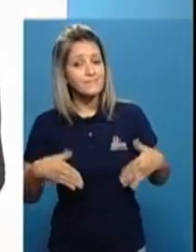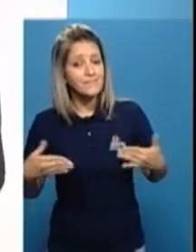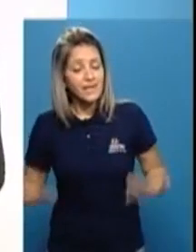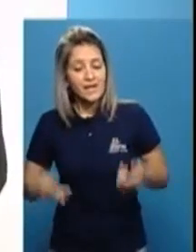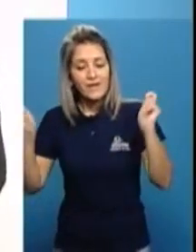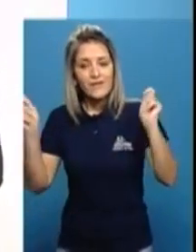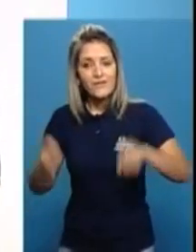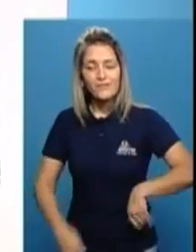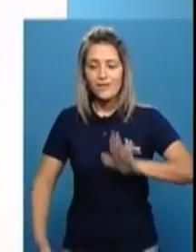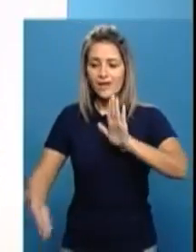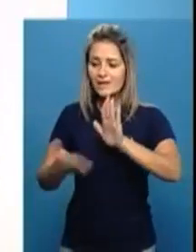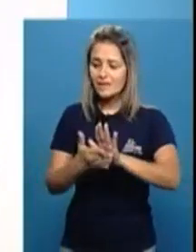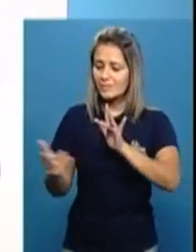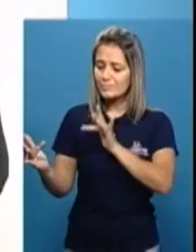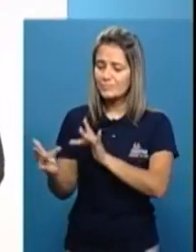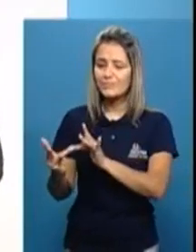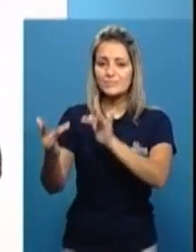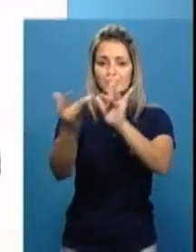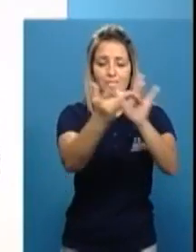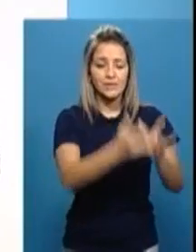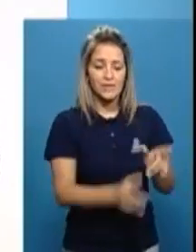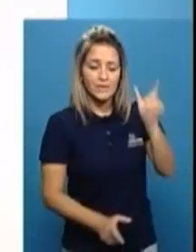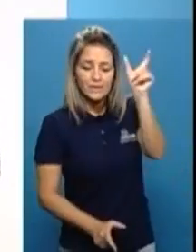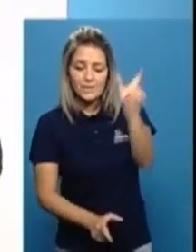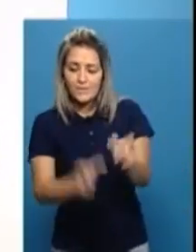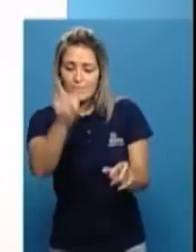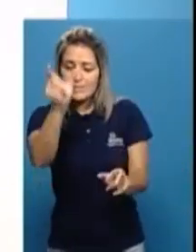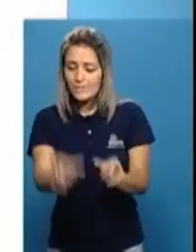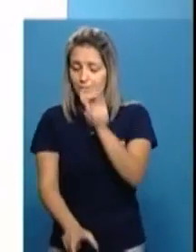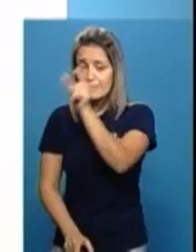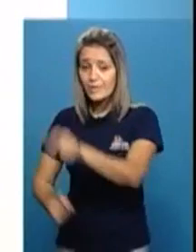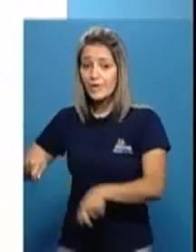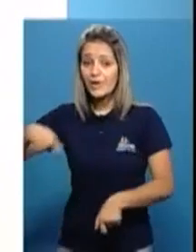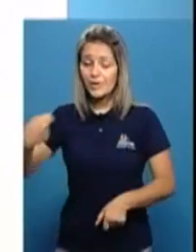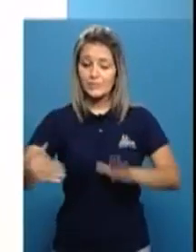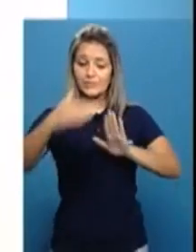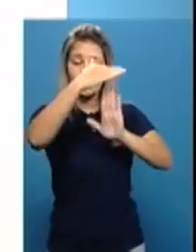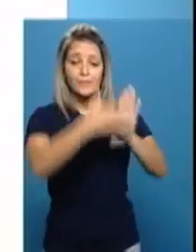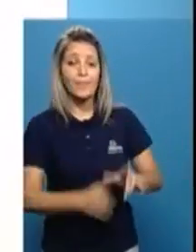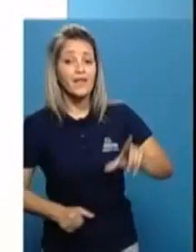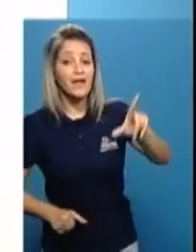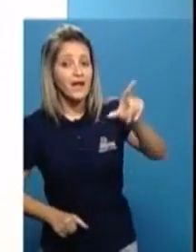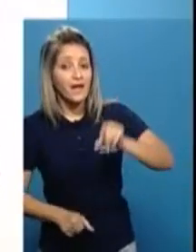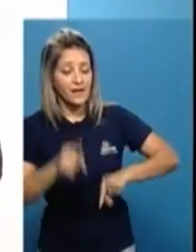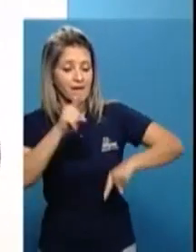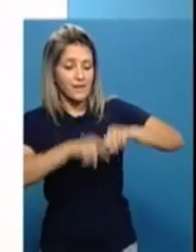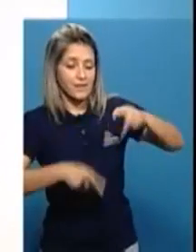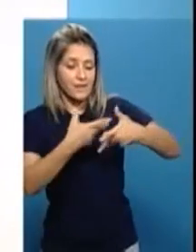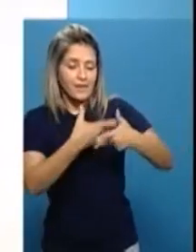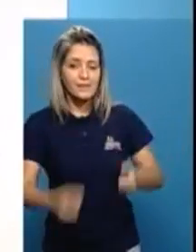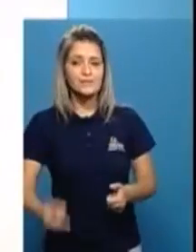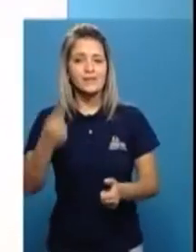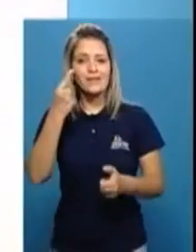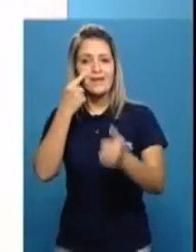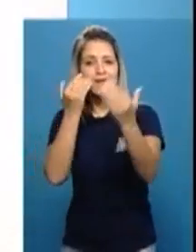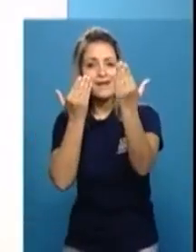estabelecer relações entre as características do sistema, a seleção de ferramentas, a análise, o entendimento,